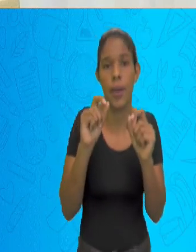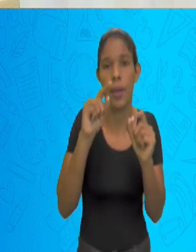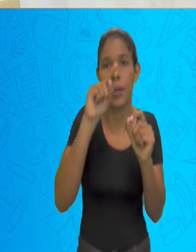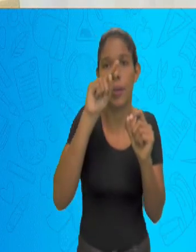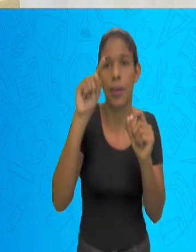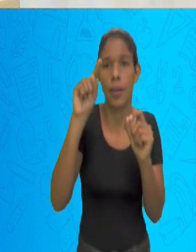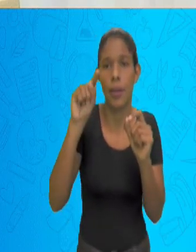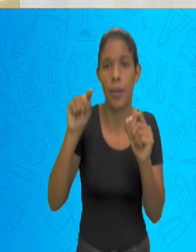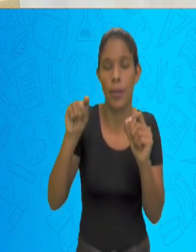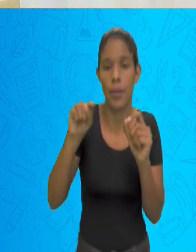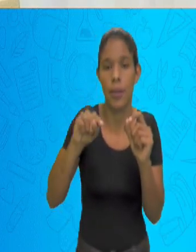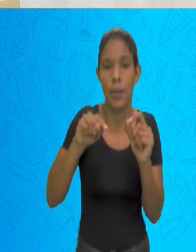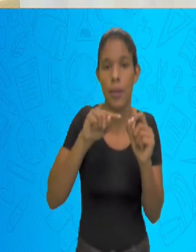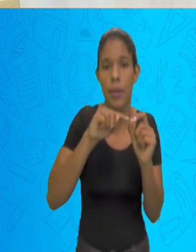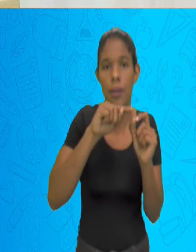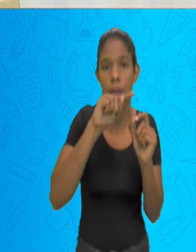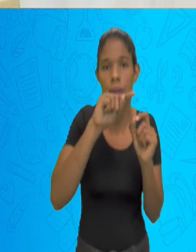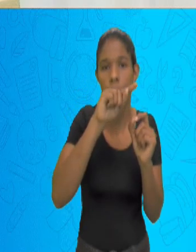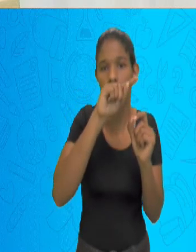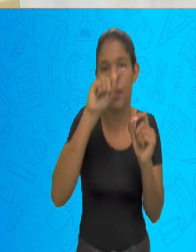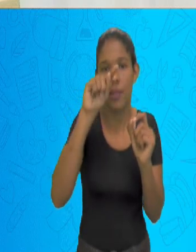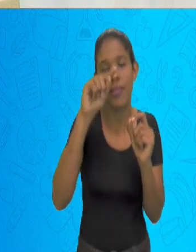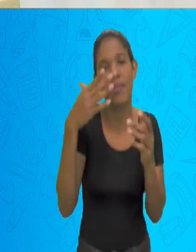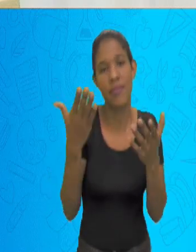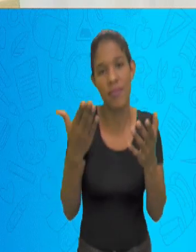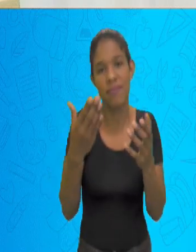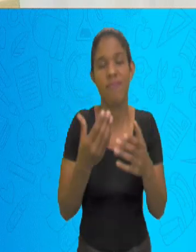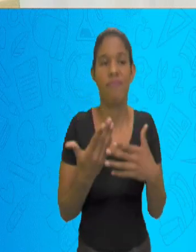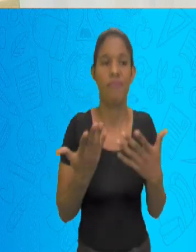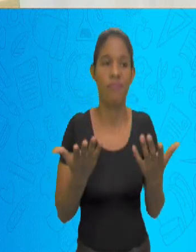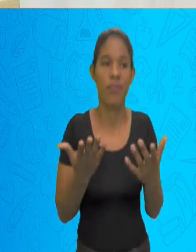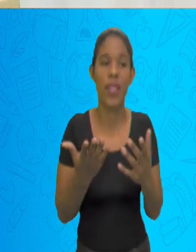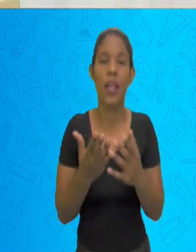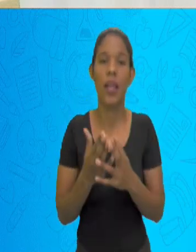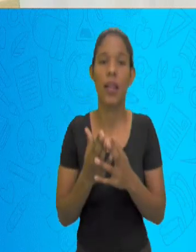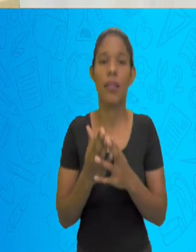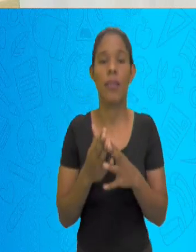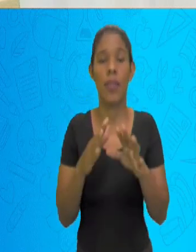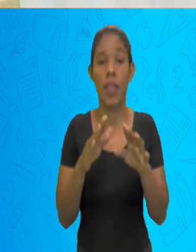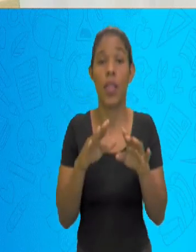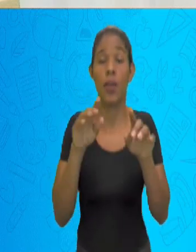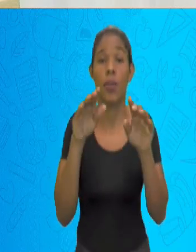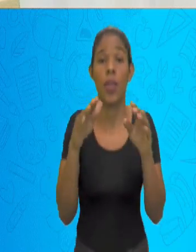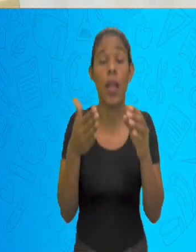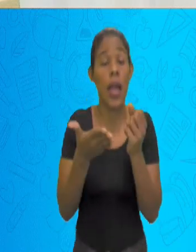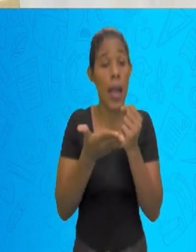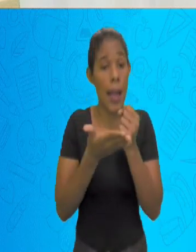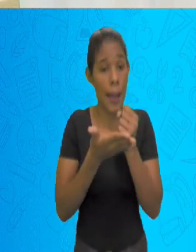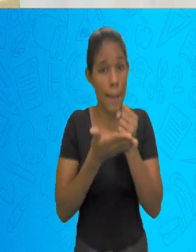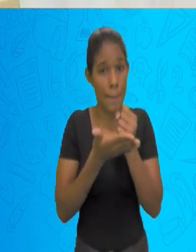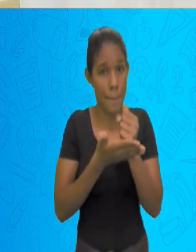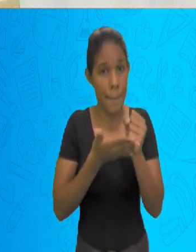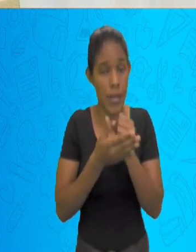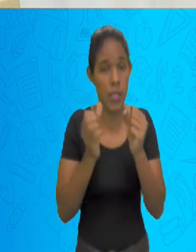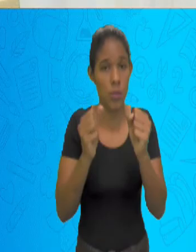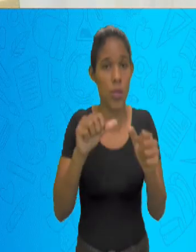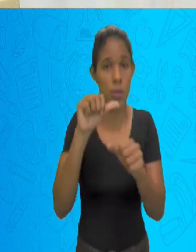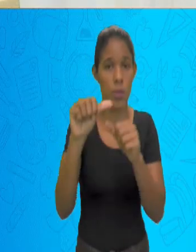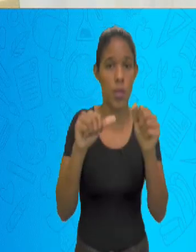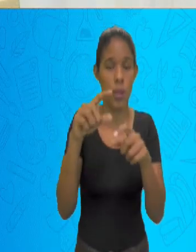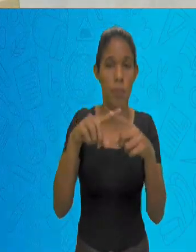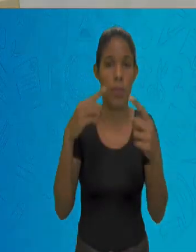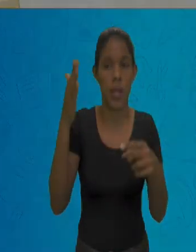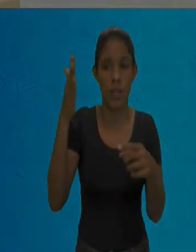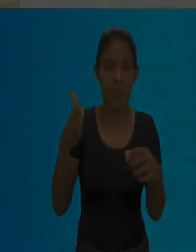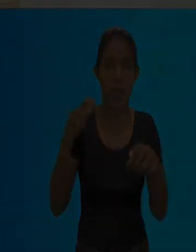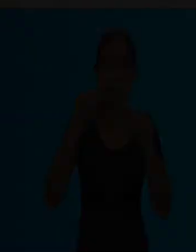pode modificar, mas a sua face vai ser sempre retangular, ok? Vamos ver o que nós concluímos